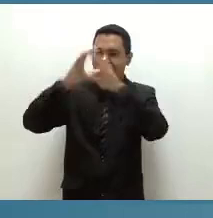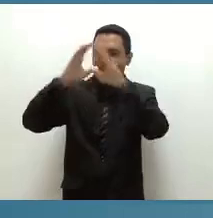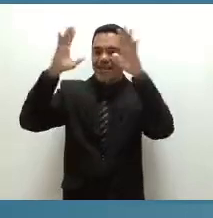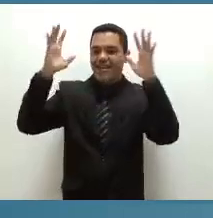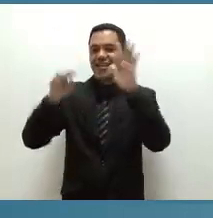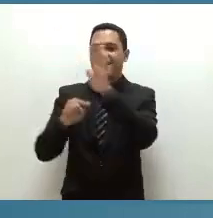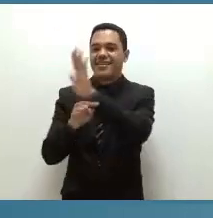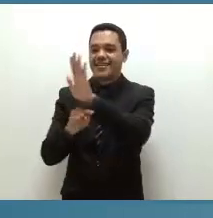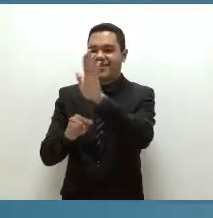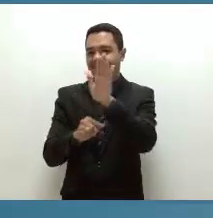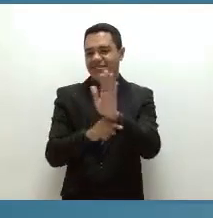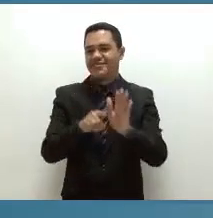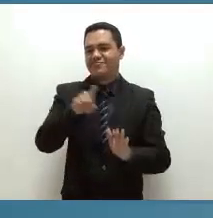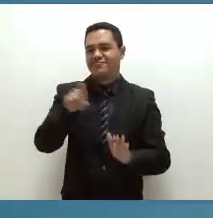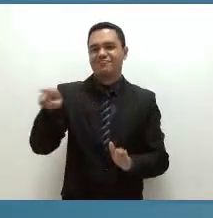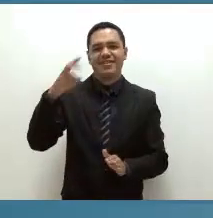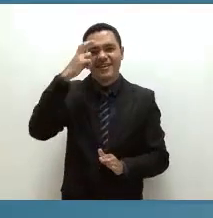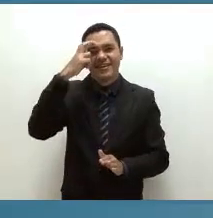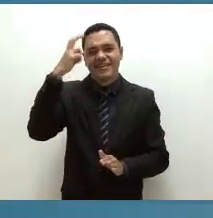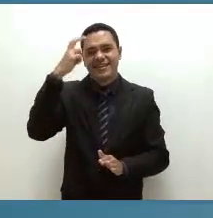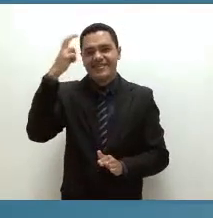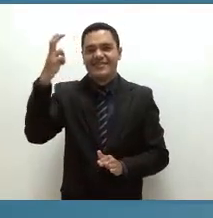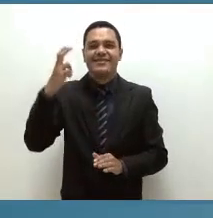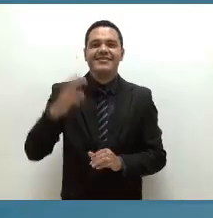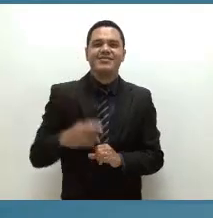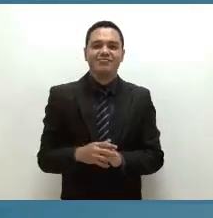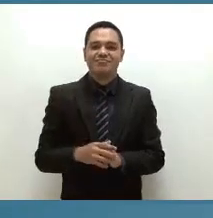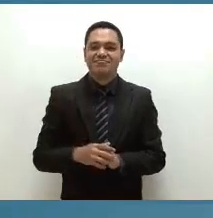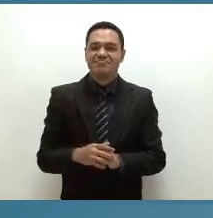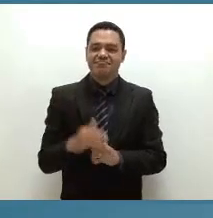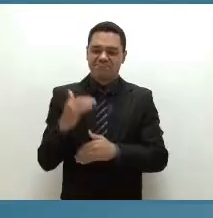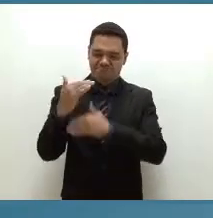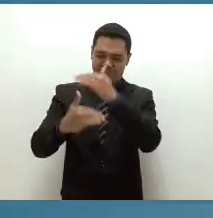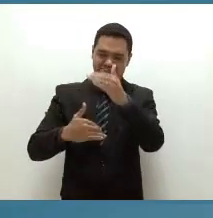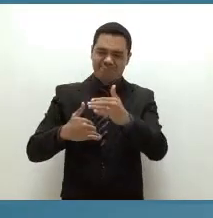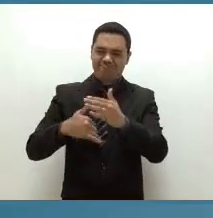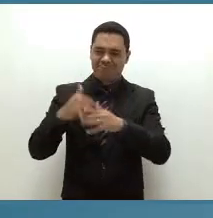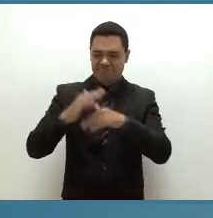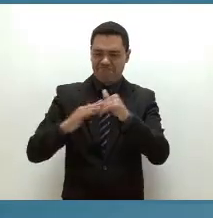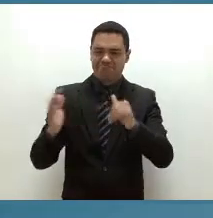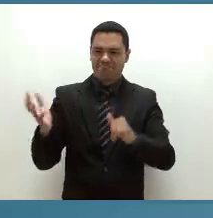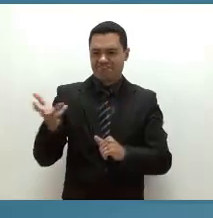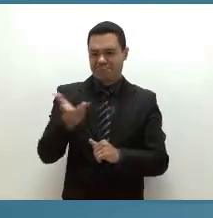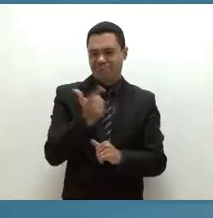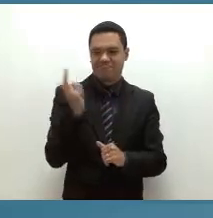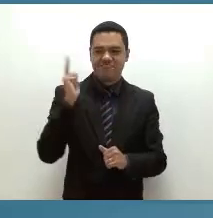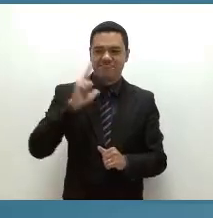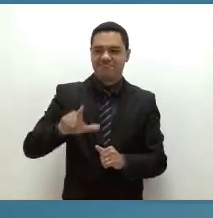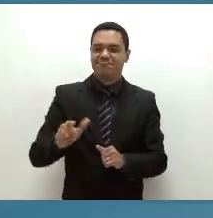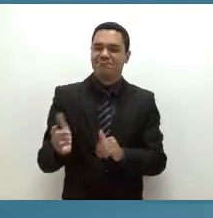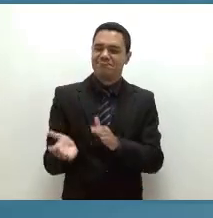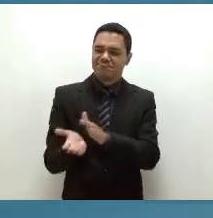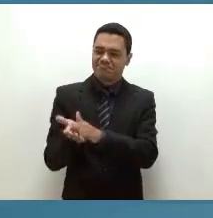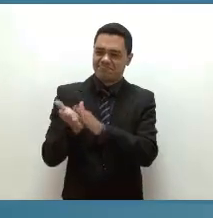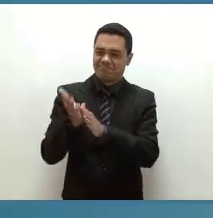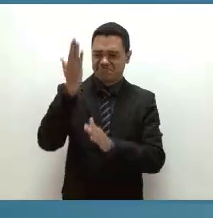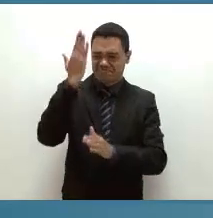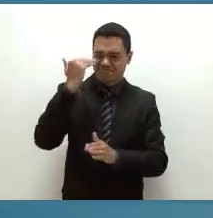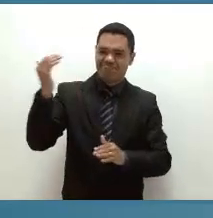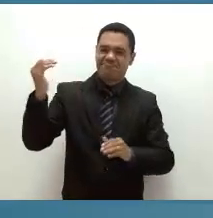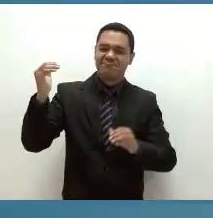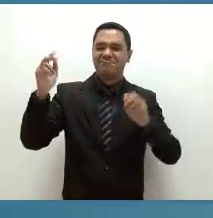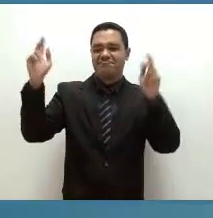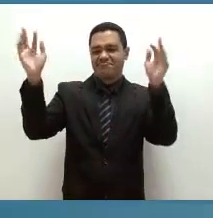dará, com certeza, muita sabedoria para exercer. Então é isso, parabéns, sucesso, felicidades,